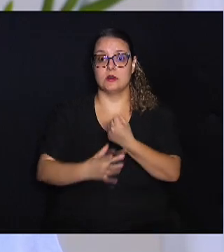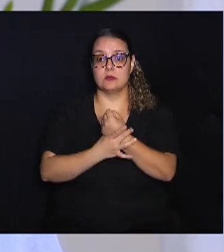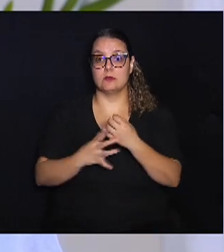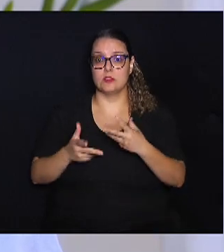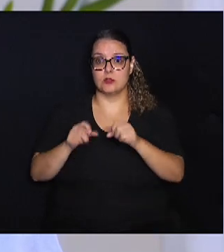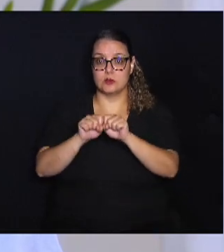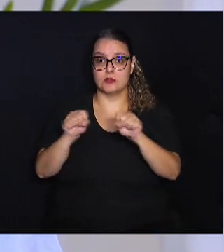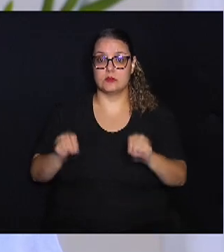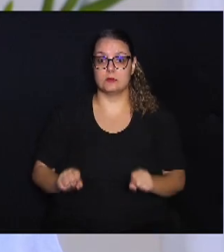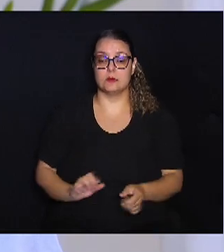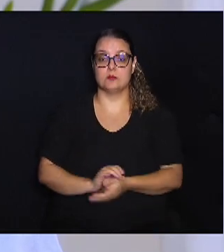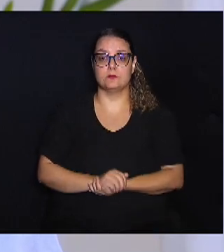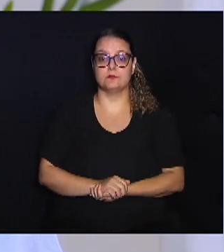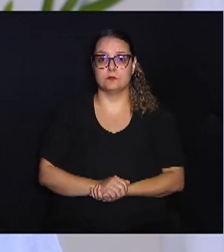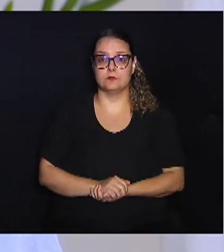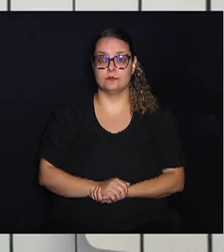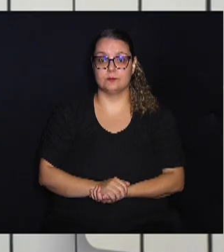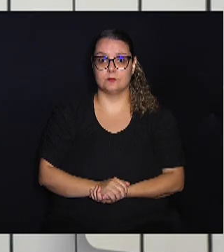sistema.